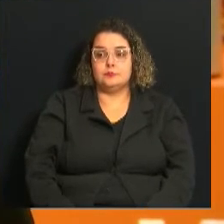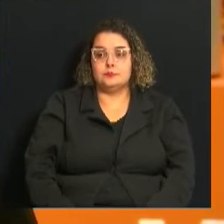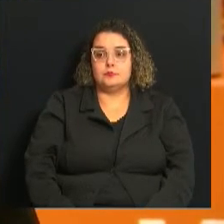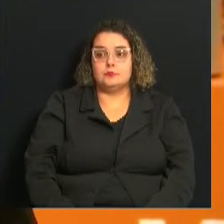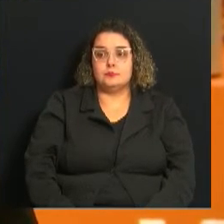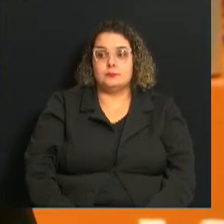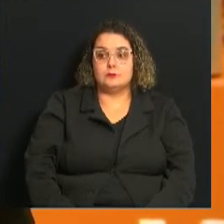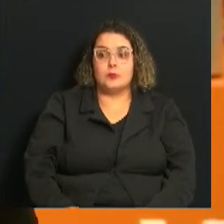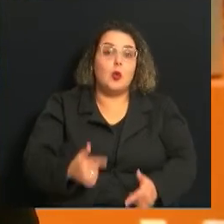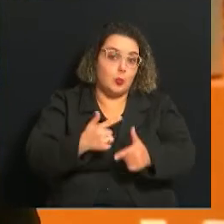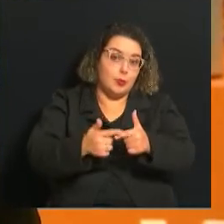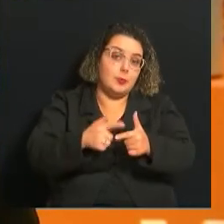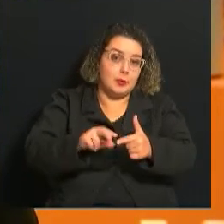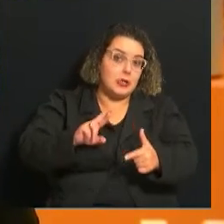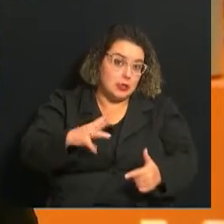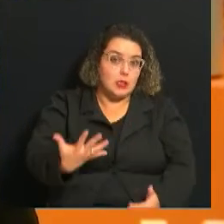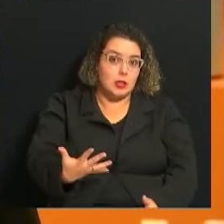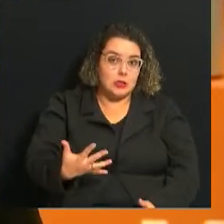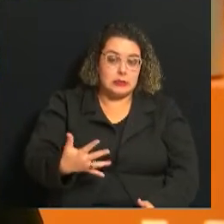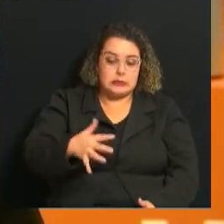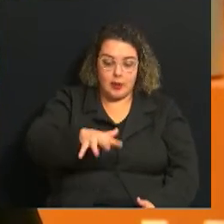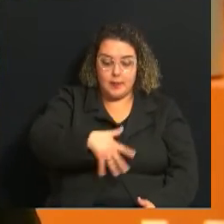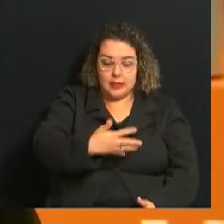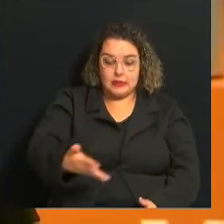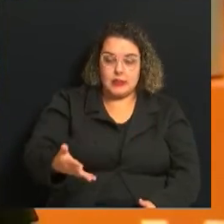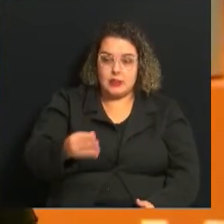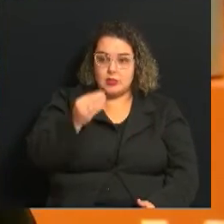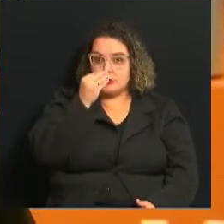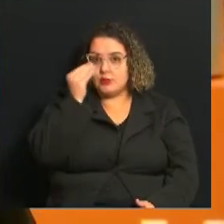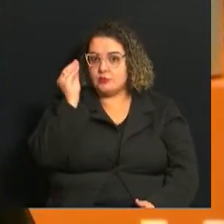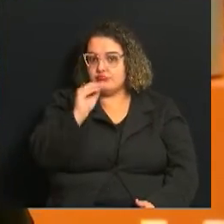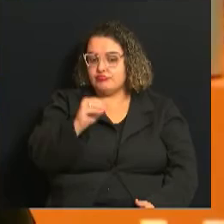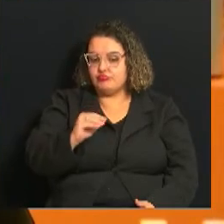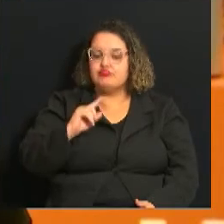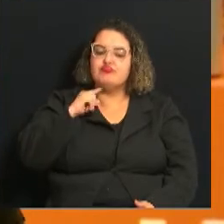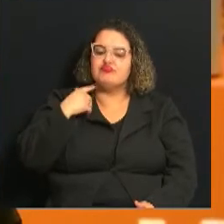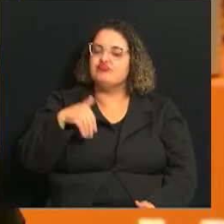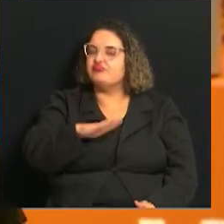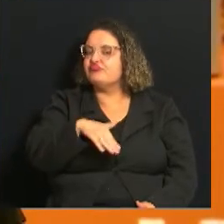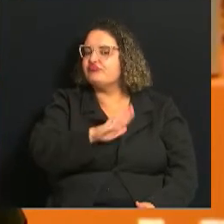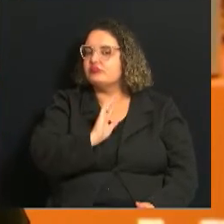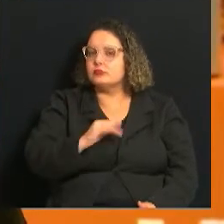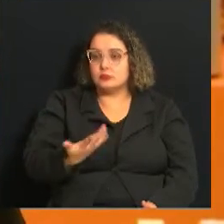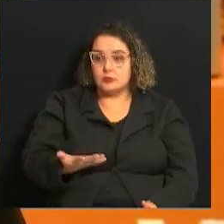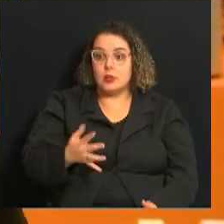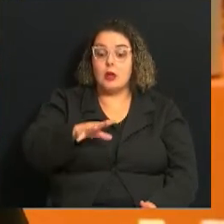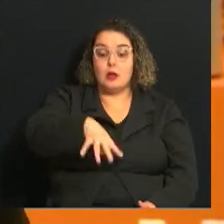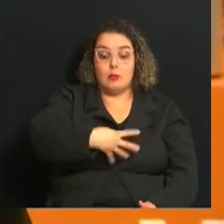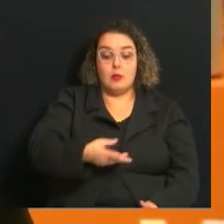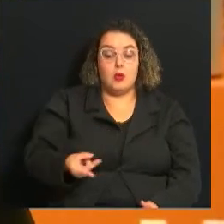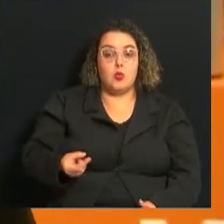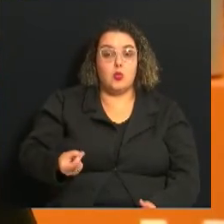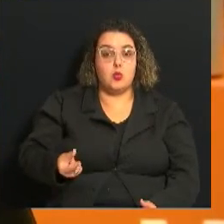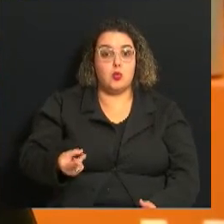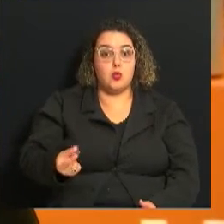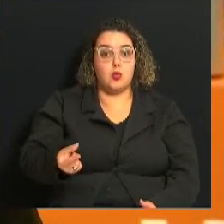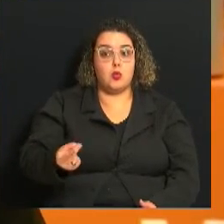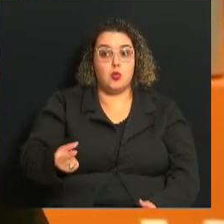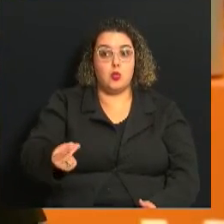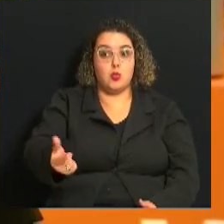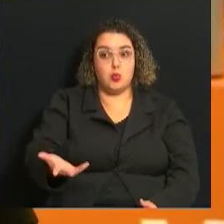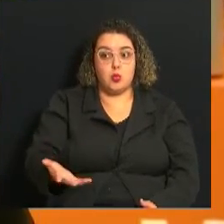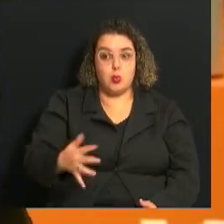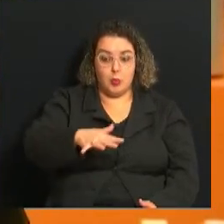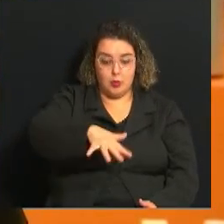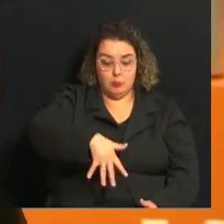resolver esse problema da bandeja descartável. Então ela é uma bandeja durável, é uma bandeja